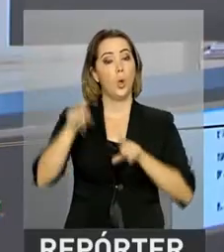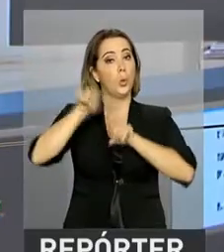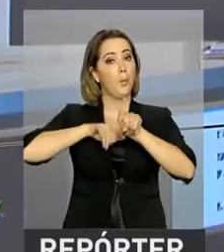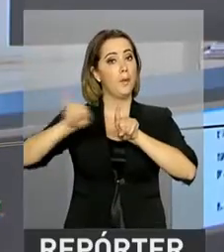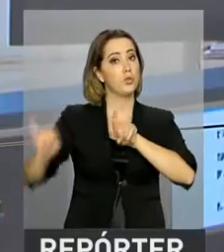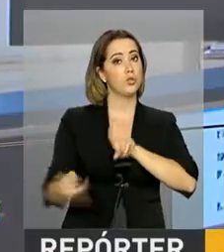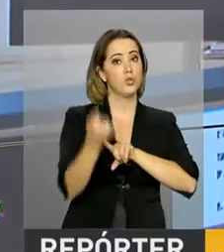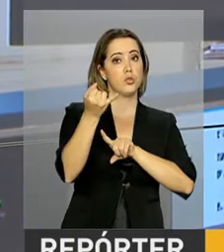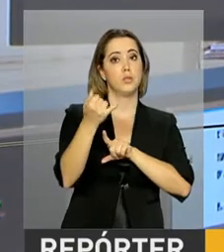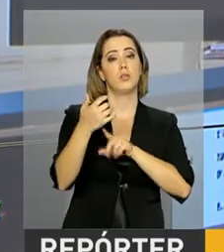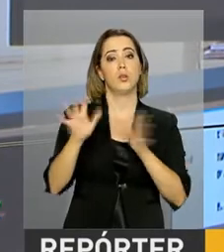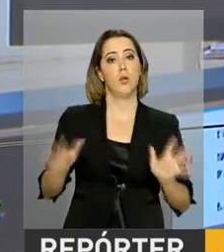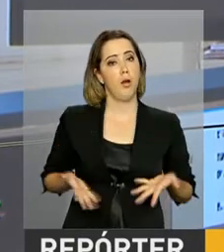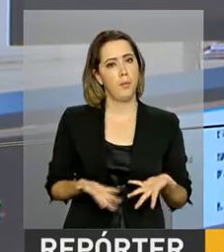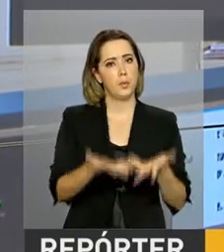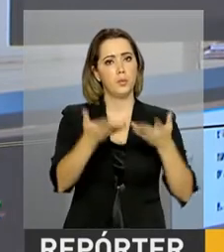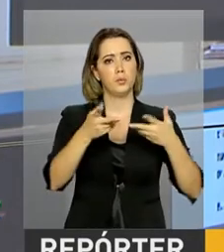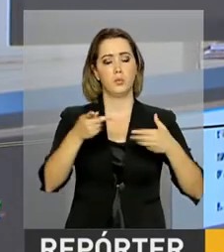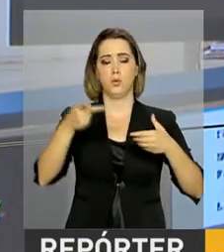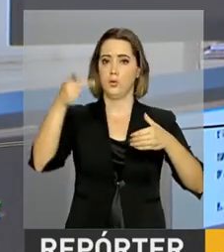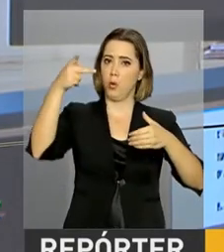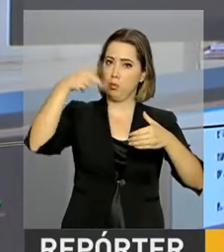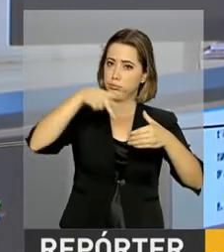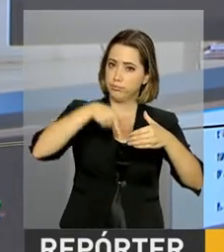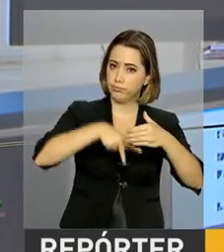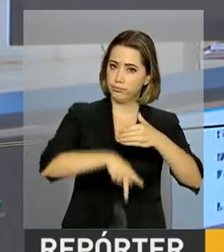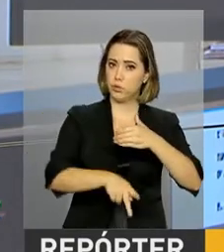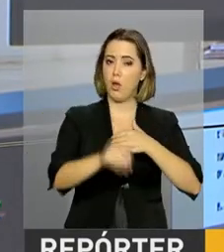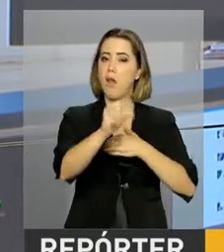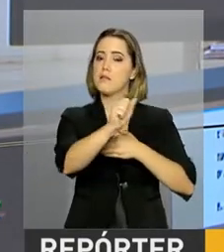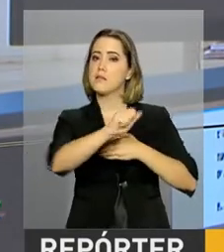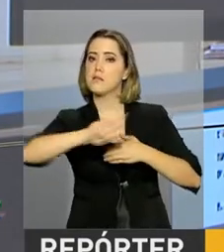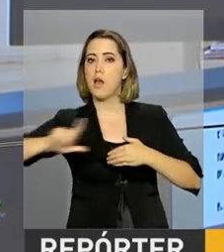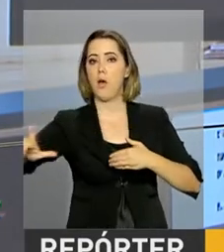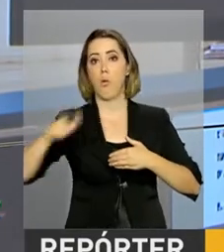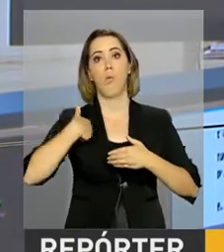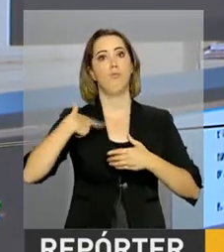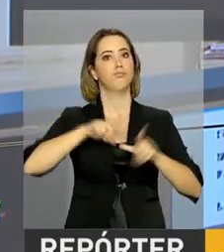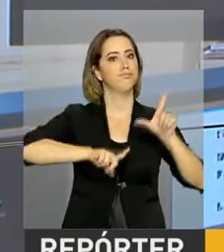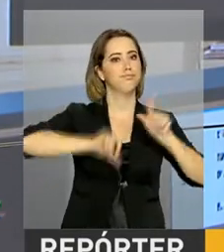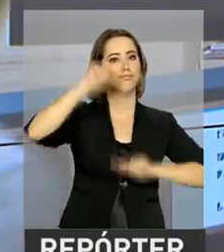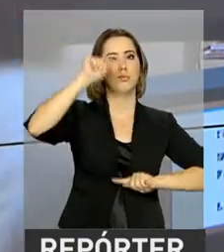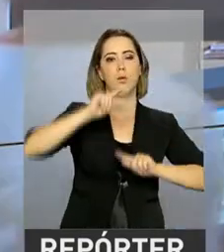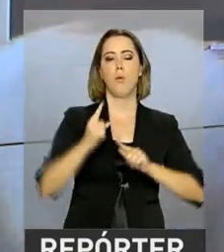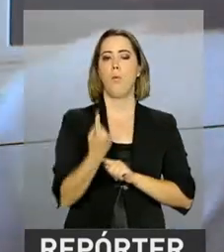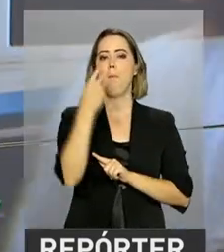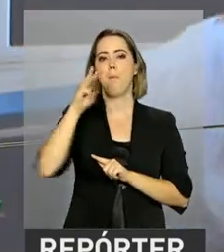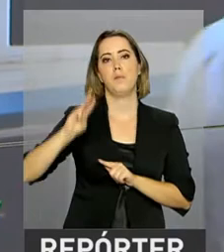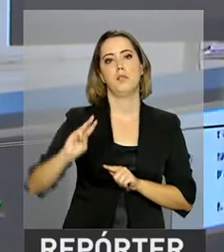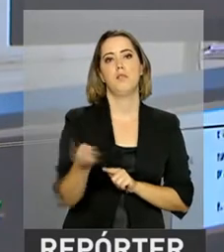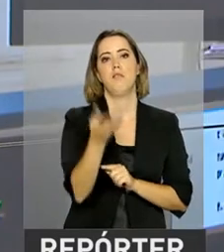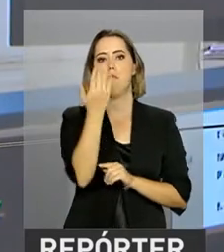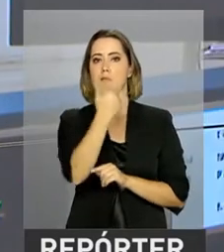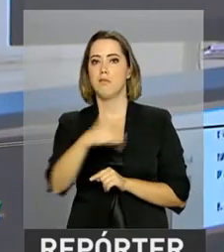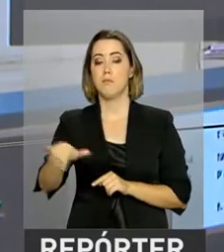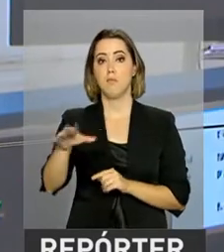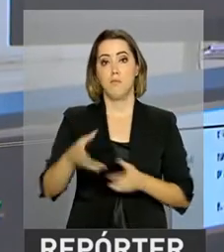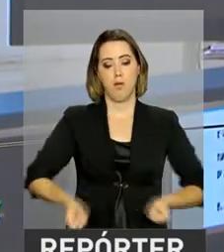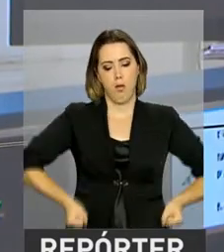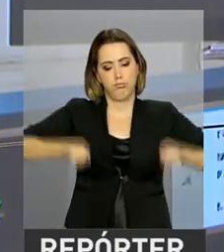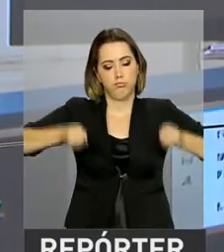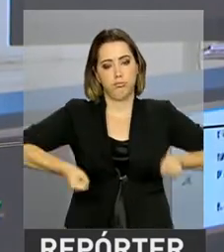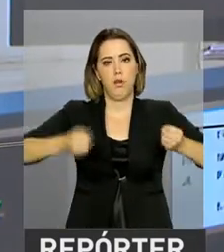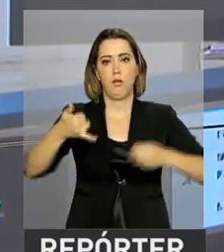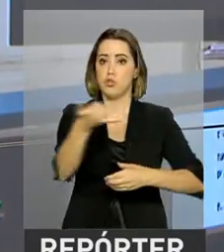janeiro a produção do pré sal foi recorde e totalizam mais de um milhão e meio de barris de óleo equivalente por dia o